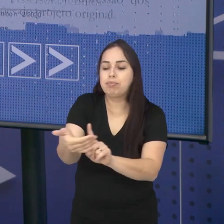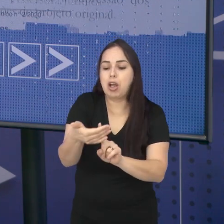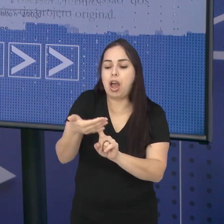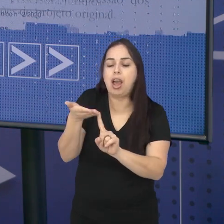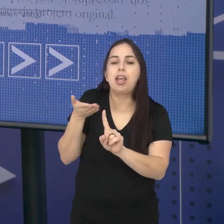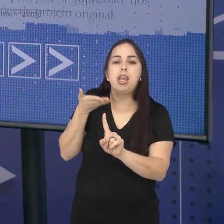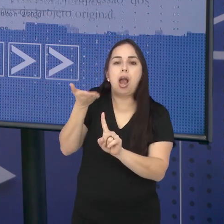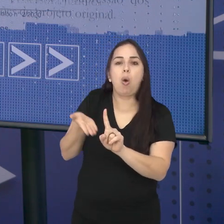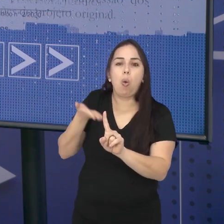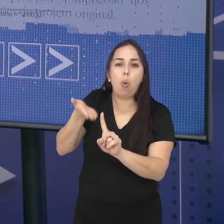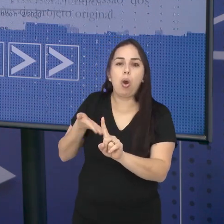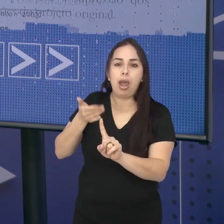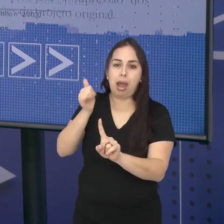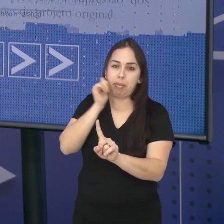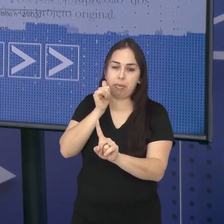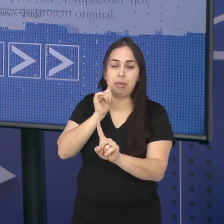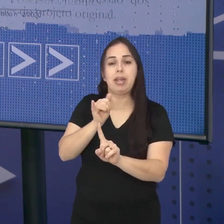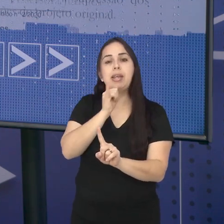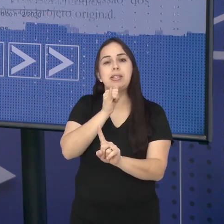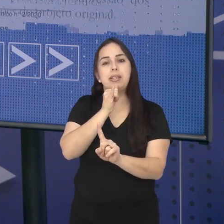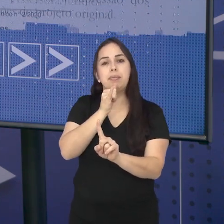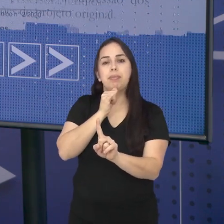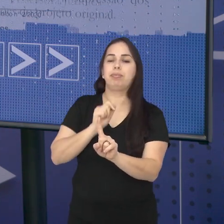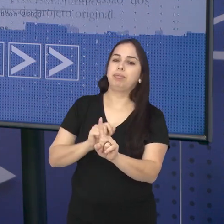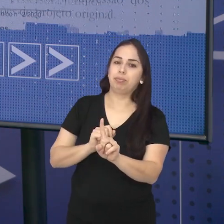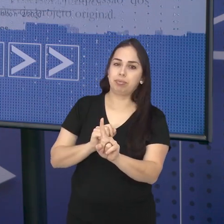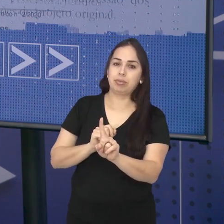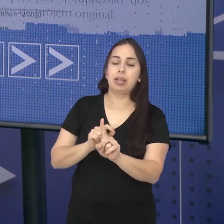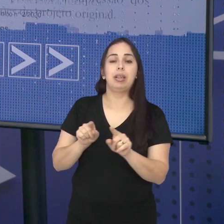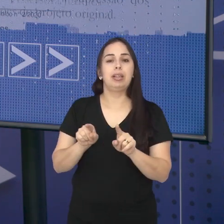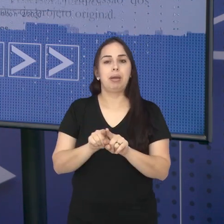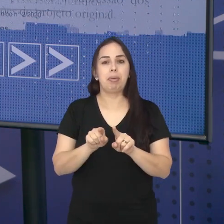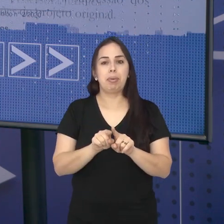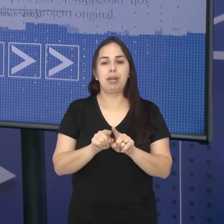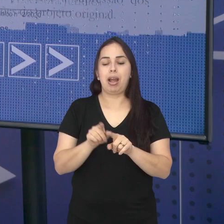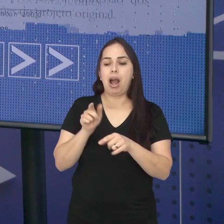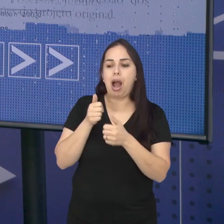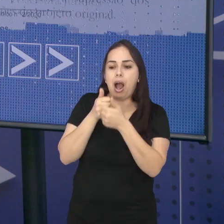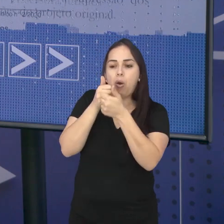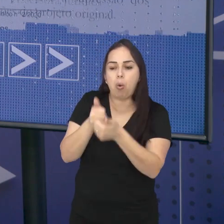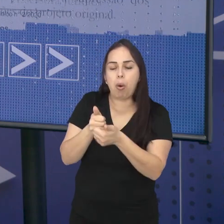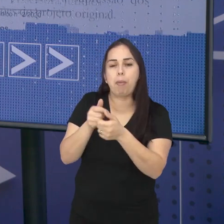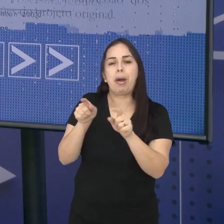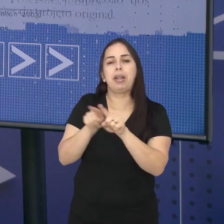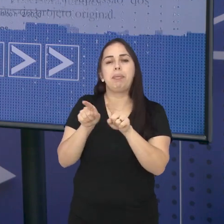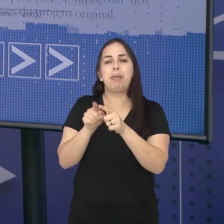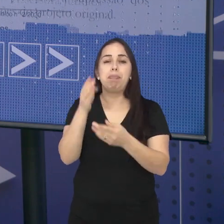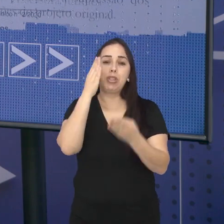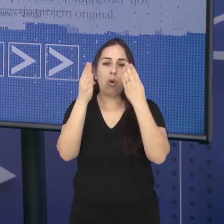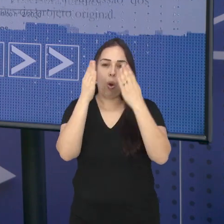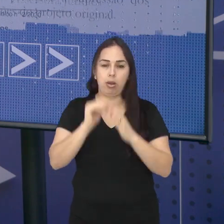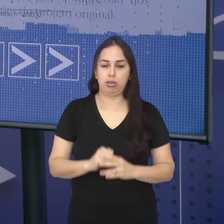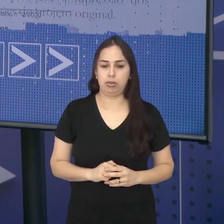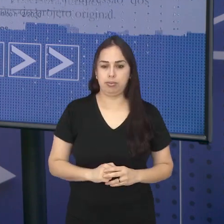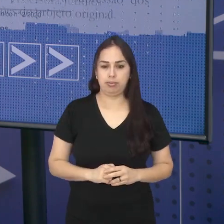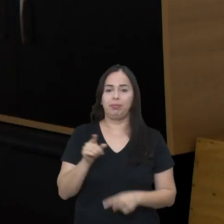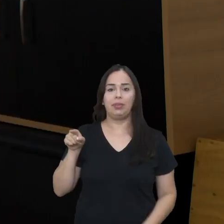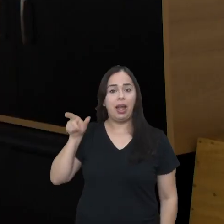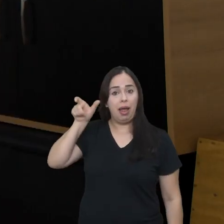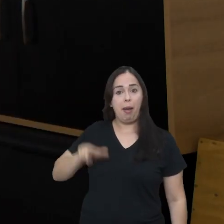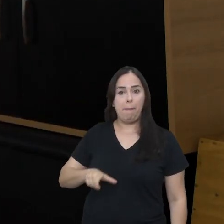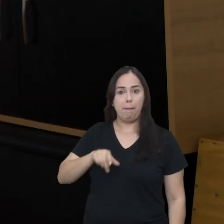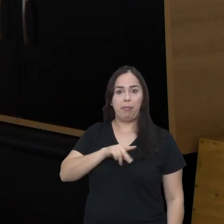proteção e cuidados dessas mulheres como por exemplo a disponibilização de acompanhamento psicológico